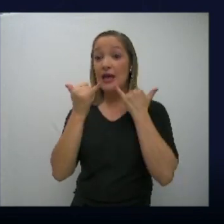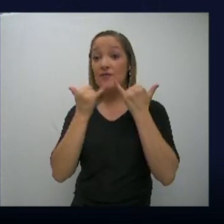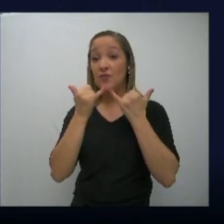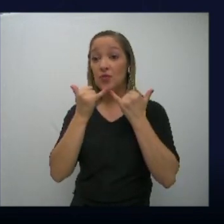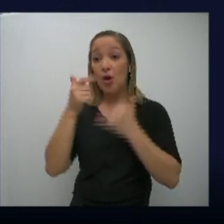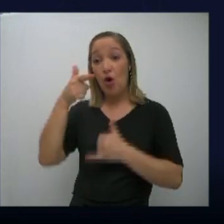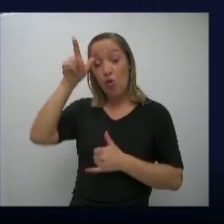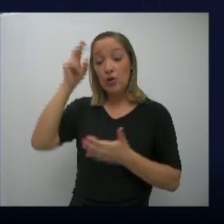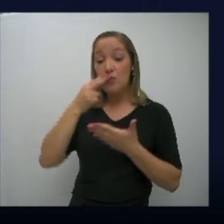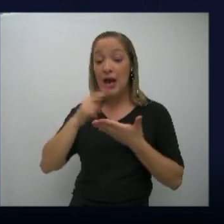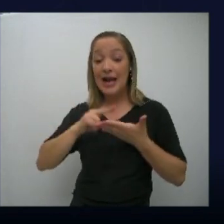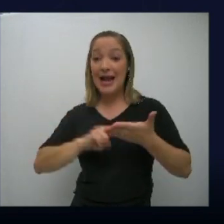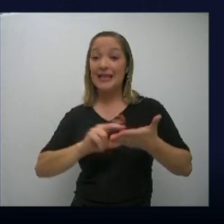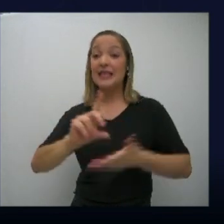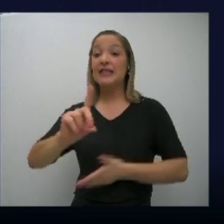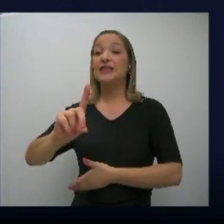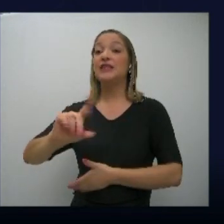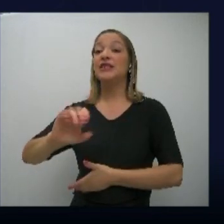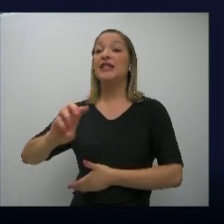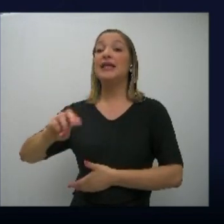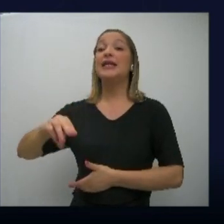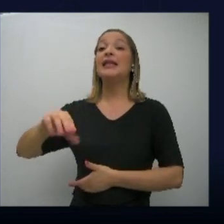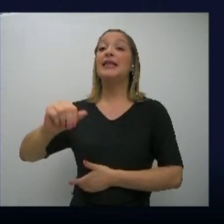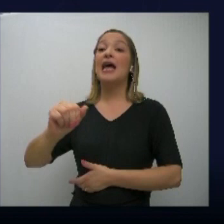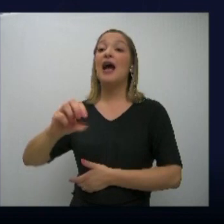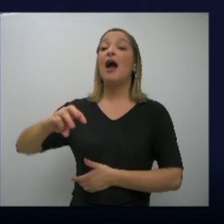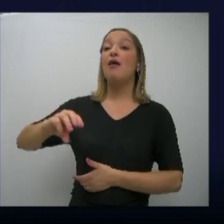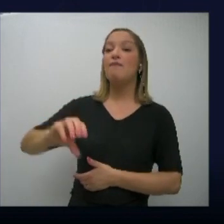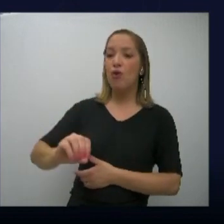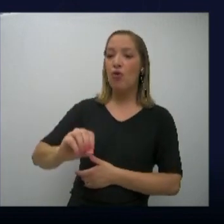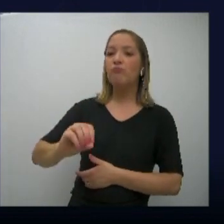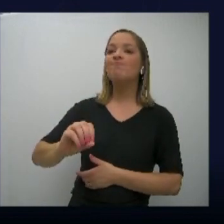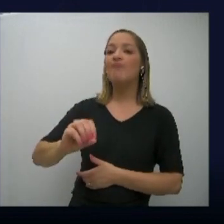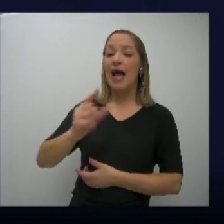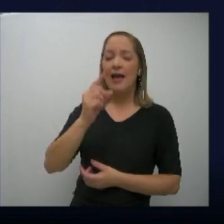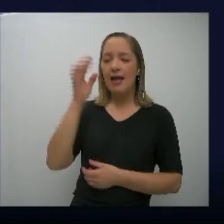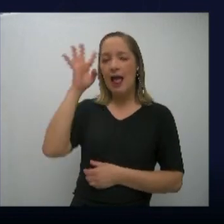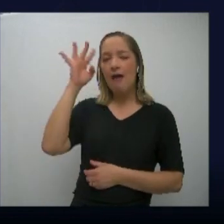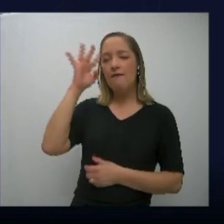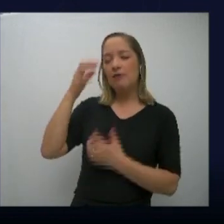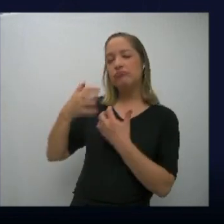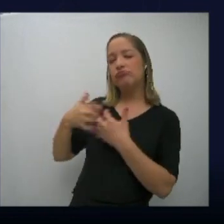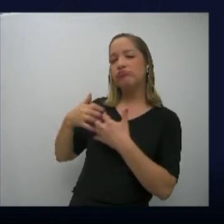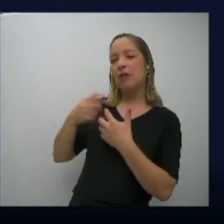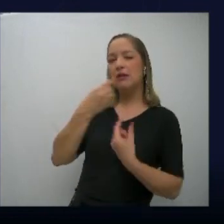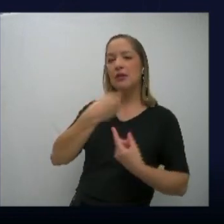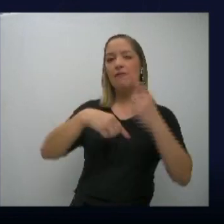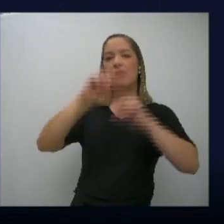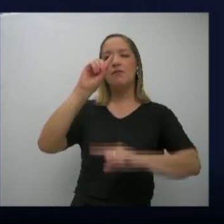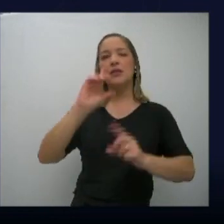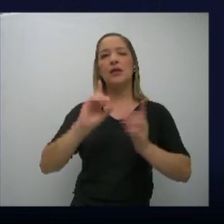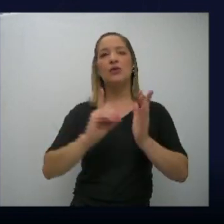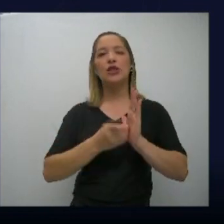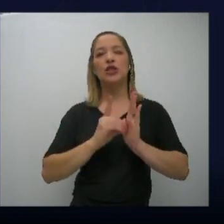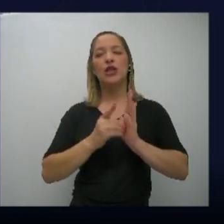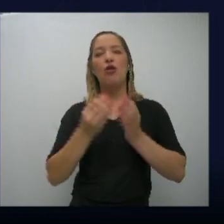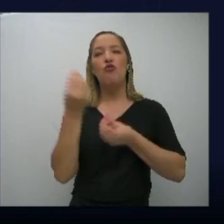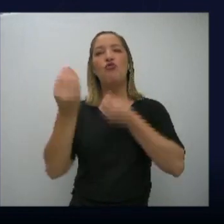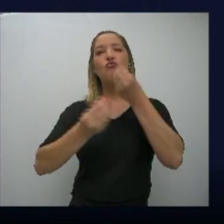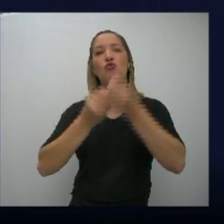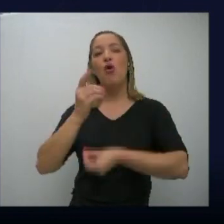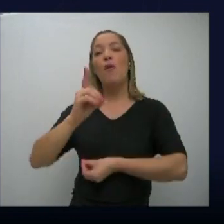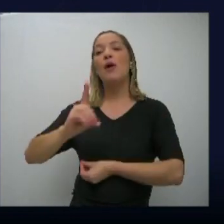carta da dínamo muito interessante sobre transformação na reflexões sobre transformação digital e como cá dínamo tá olhando e